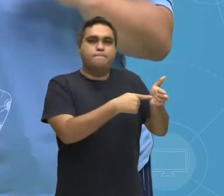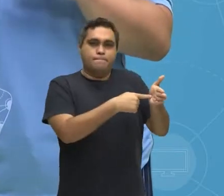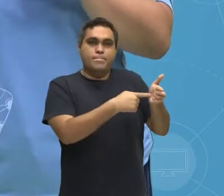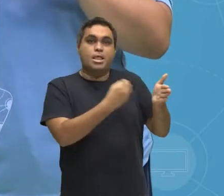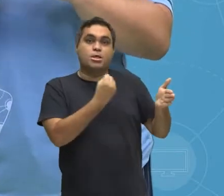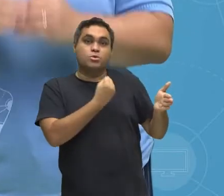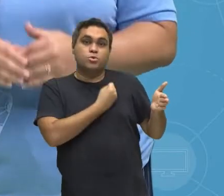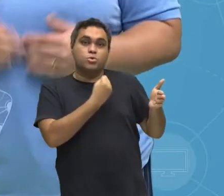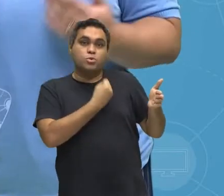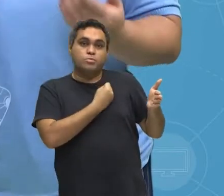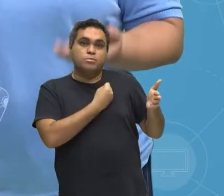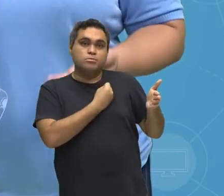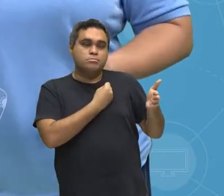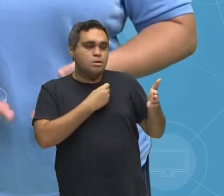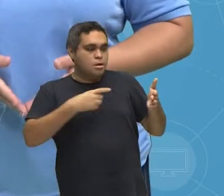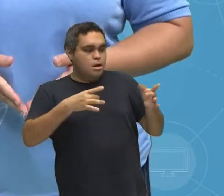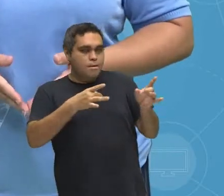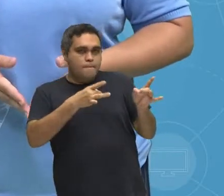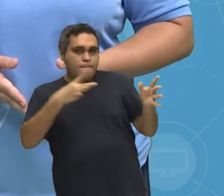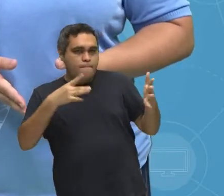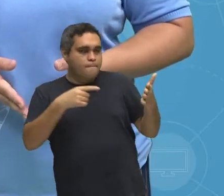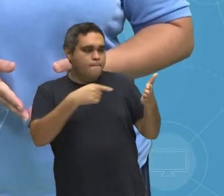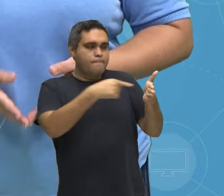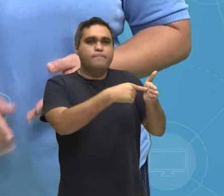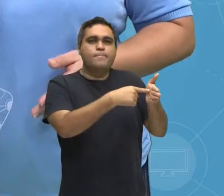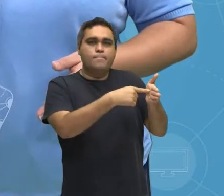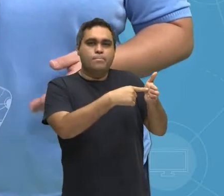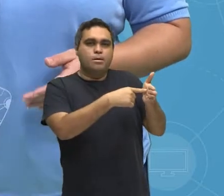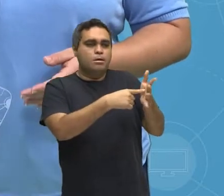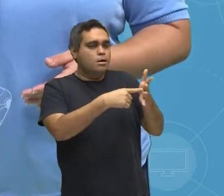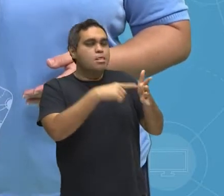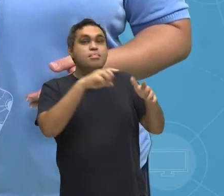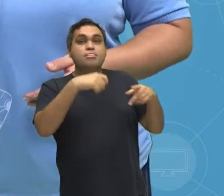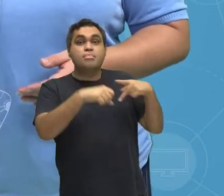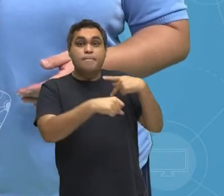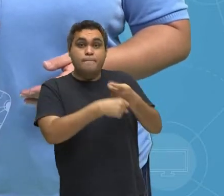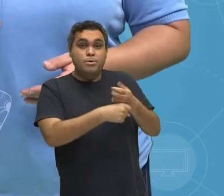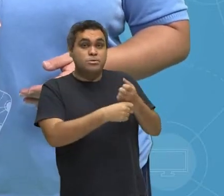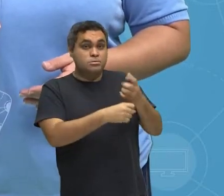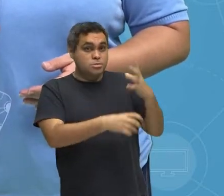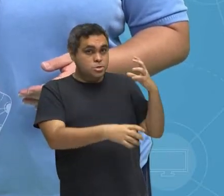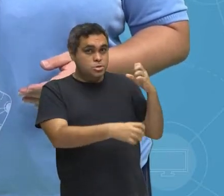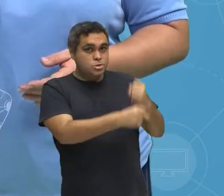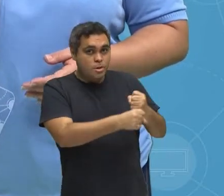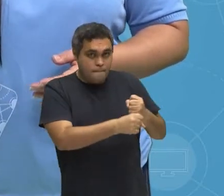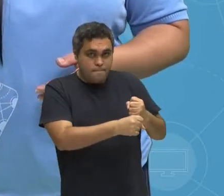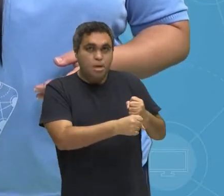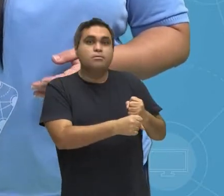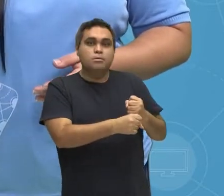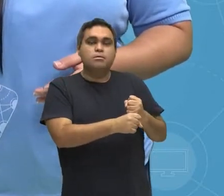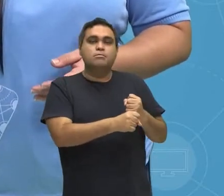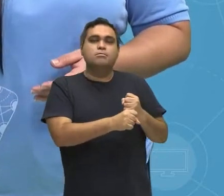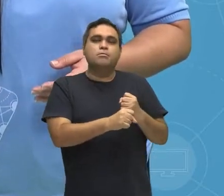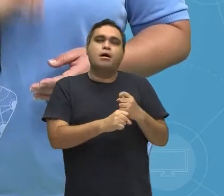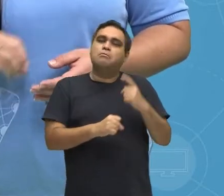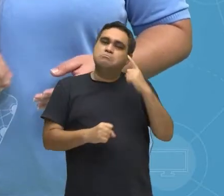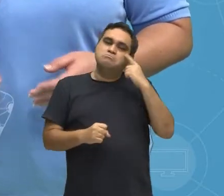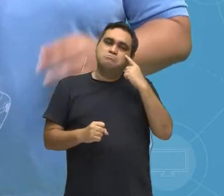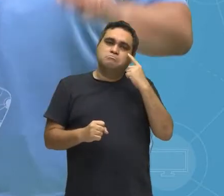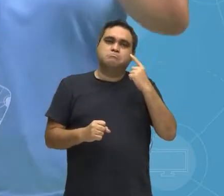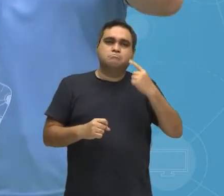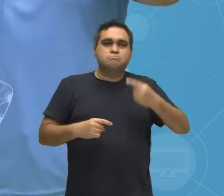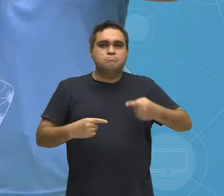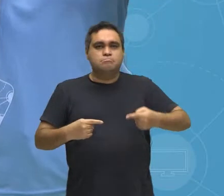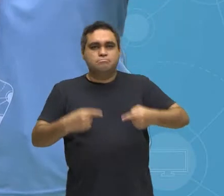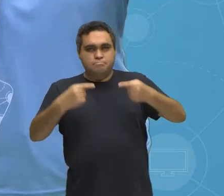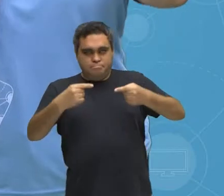ponto, né, os pontos, e vai ver qual é a sua classificação. Então, cada competidor tem direito a 3 tiros, tá?